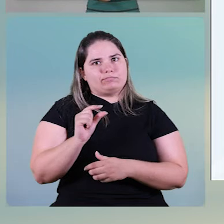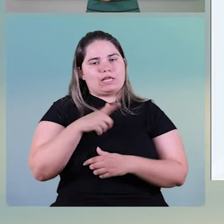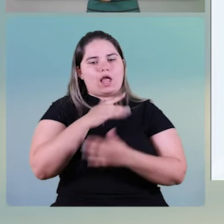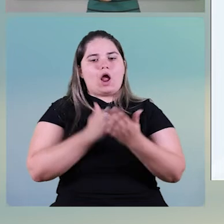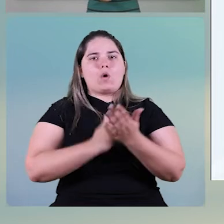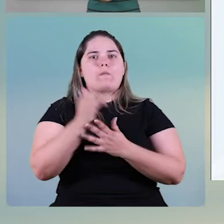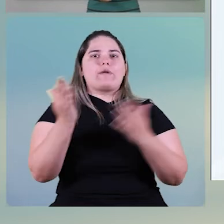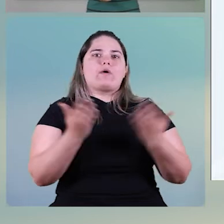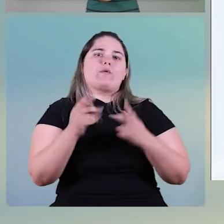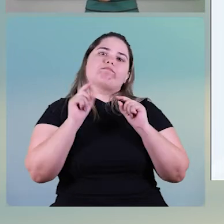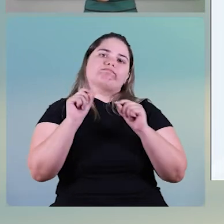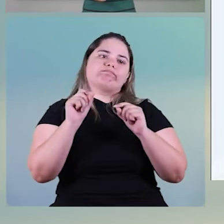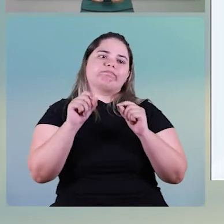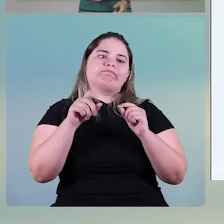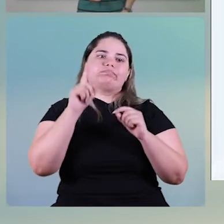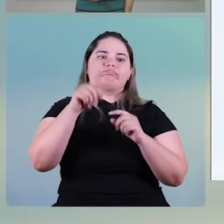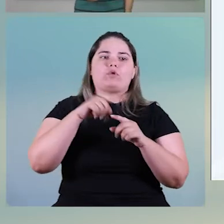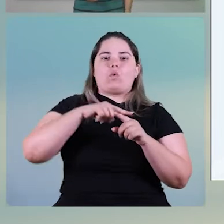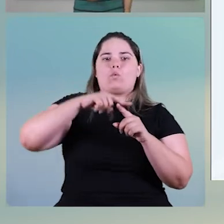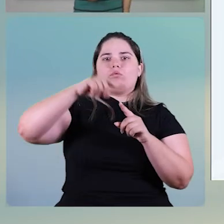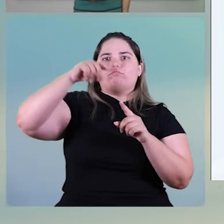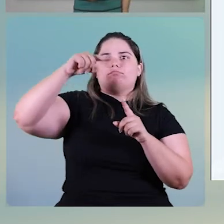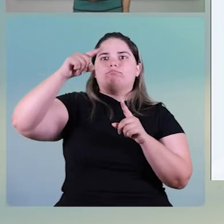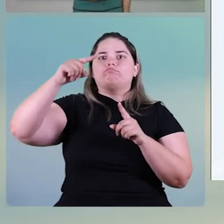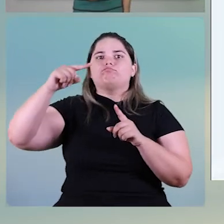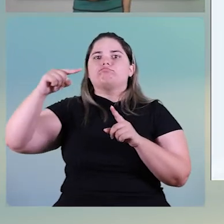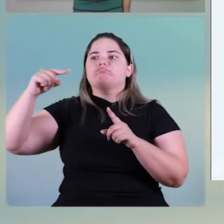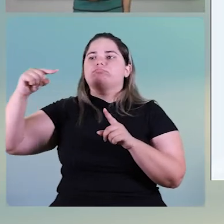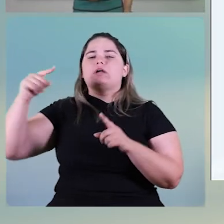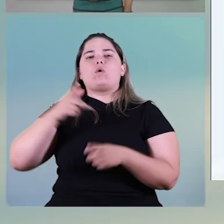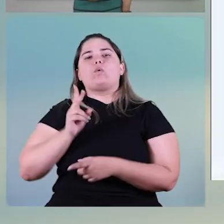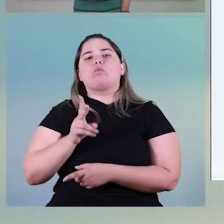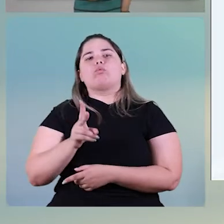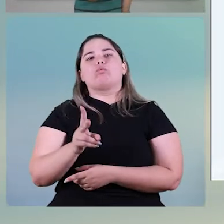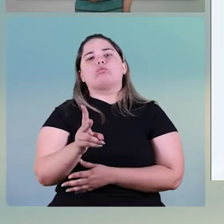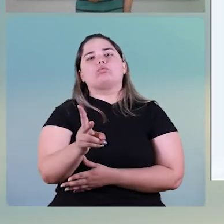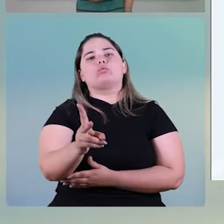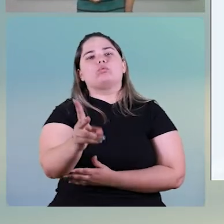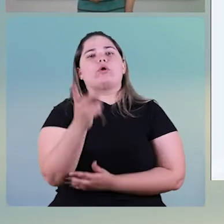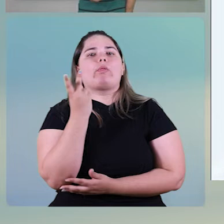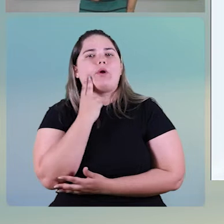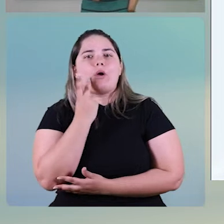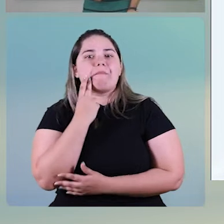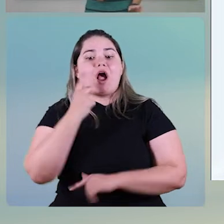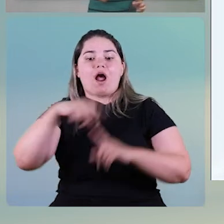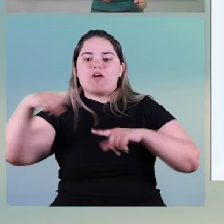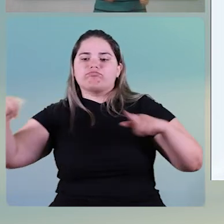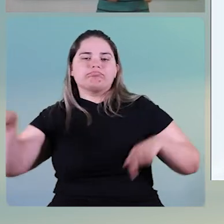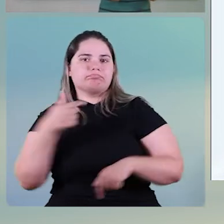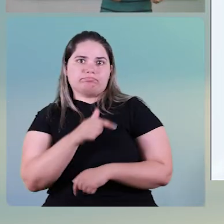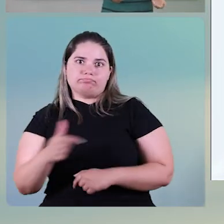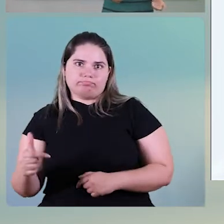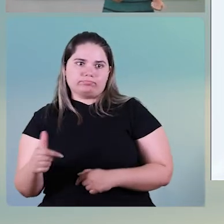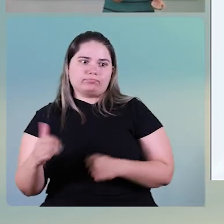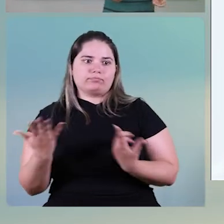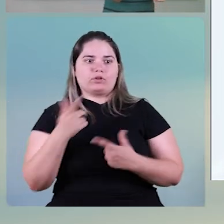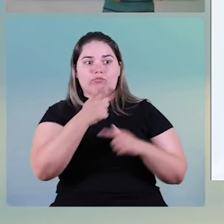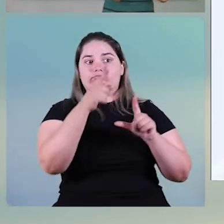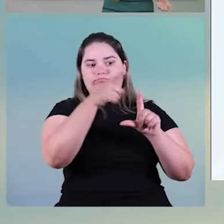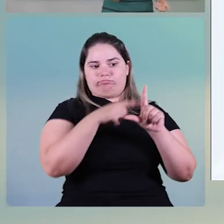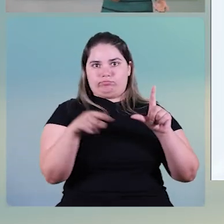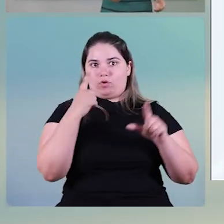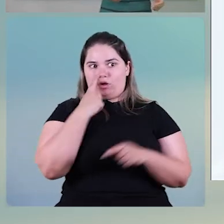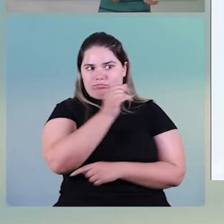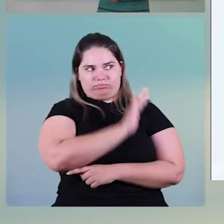valor constante, que é a força de atrito cinético. Esse é o gráfico que representa a força de atrito em